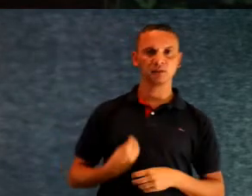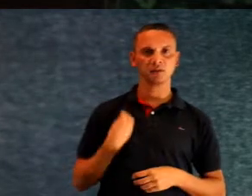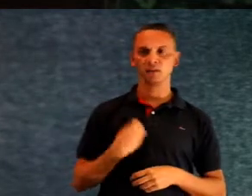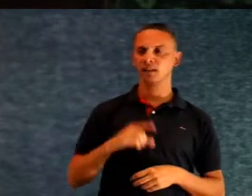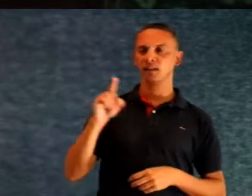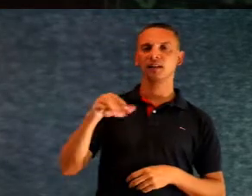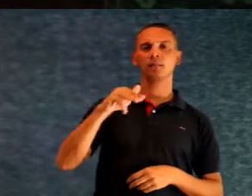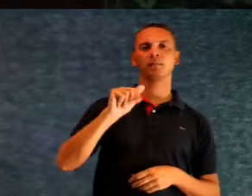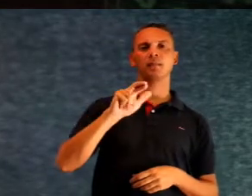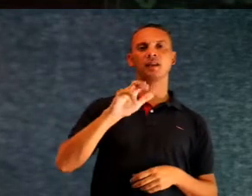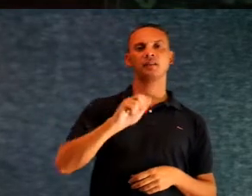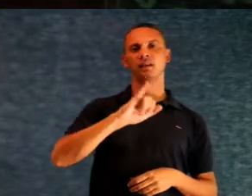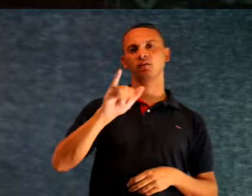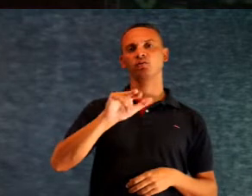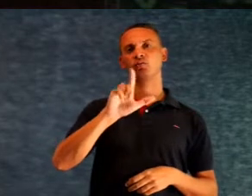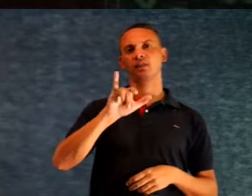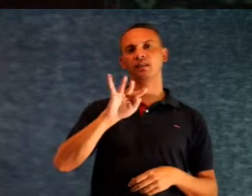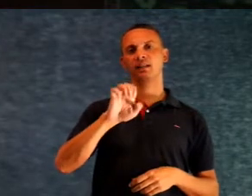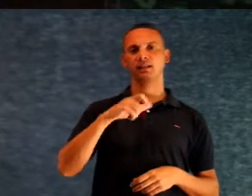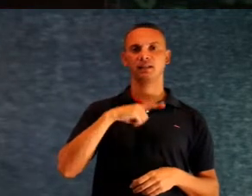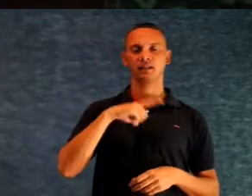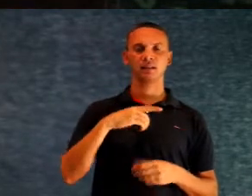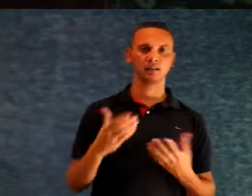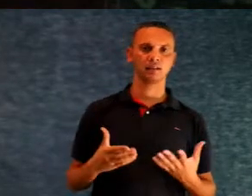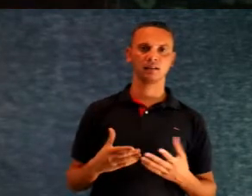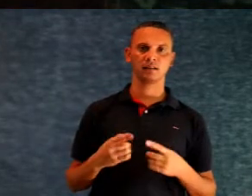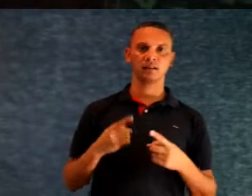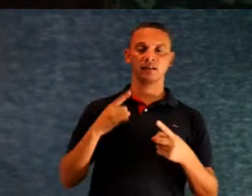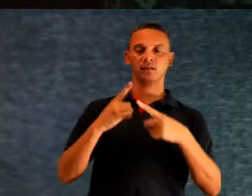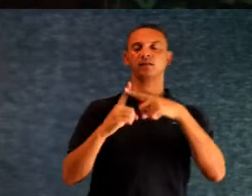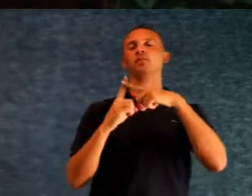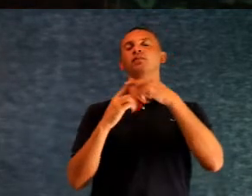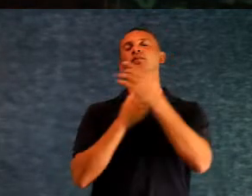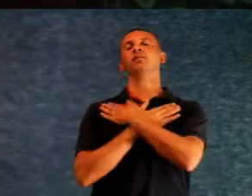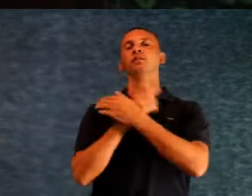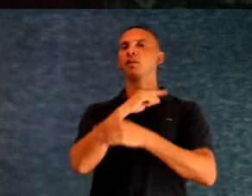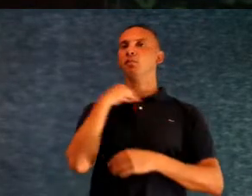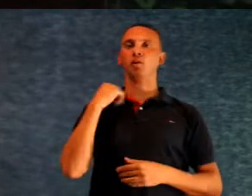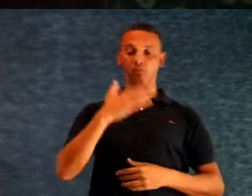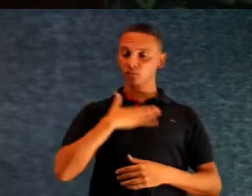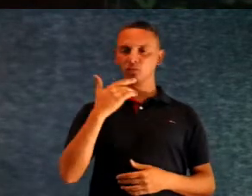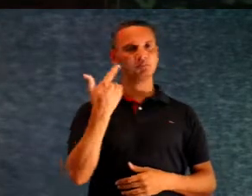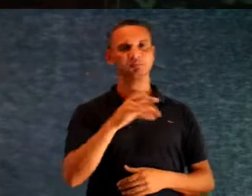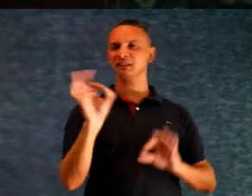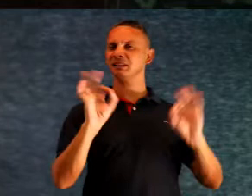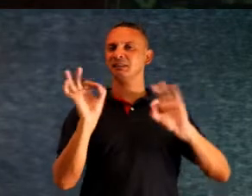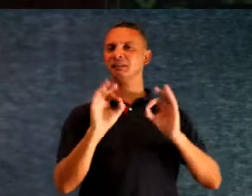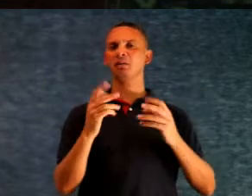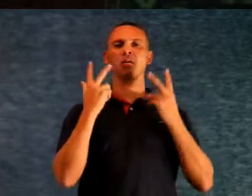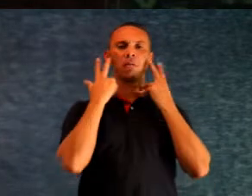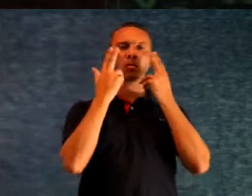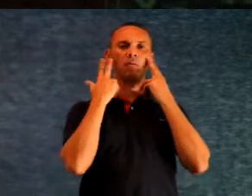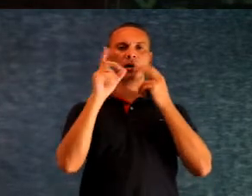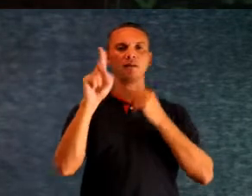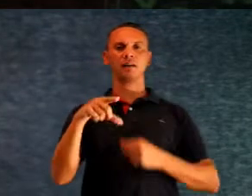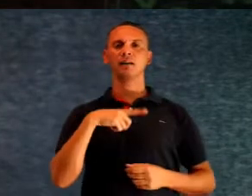tem a condição que nós temos. Ele não dizia isso, mas deixava implícito, né? Deixava subentendido, né? Eu acho que